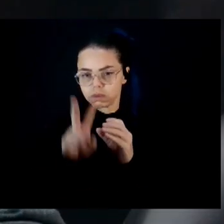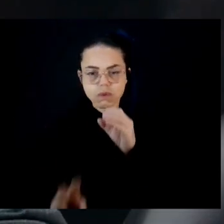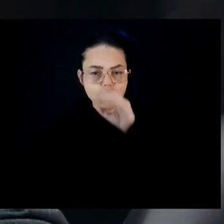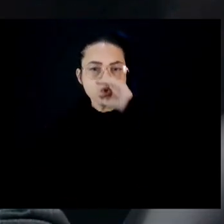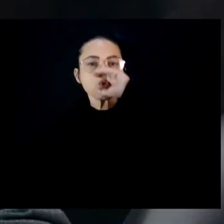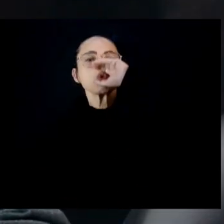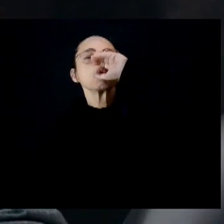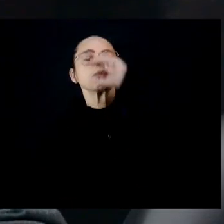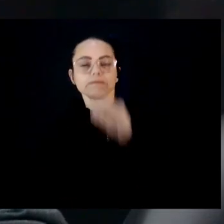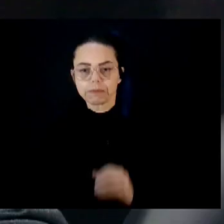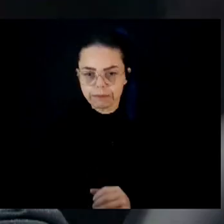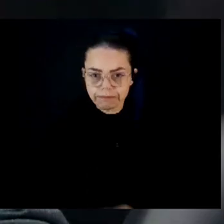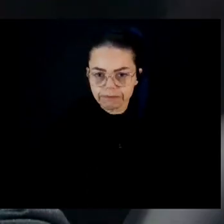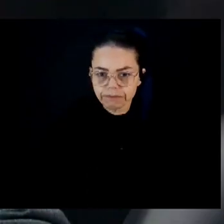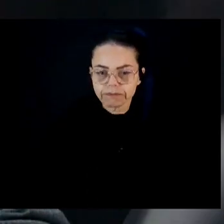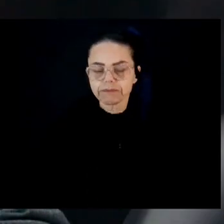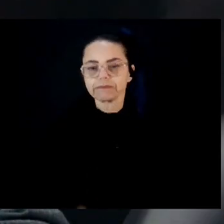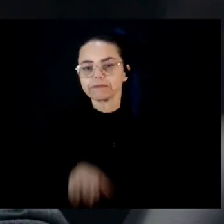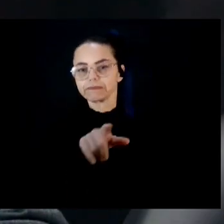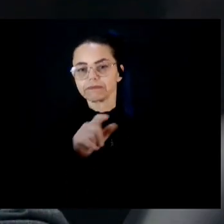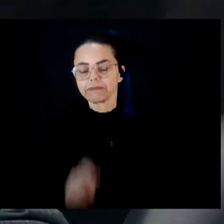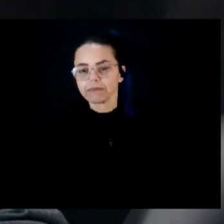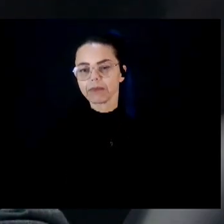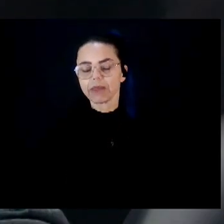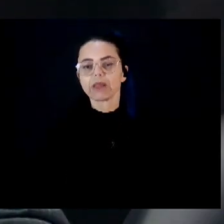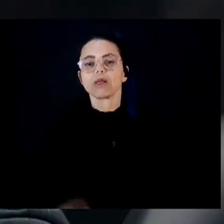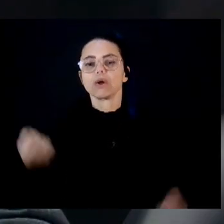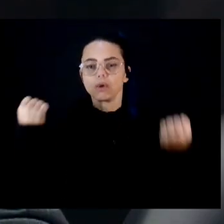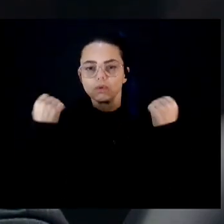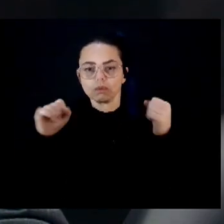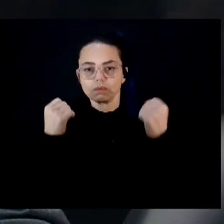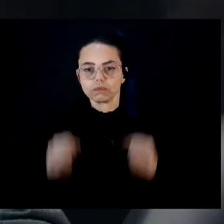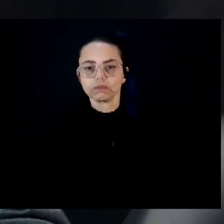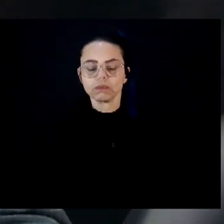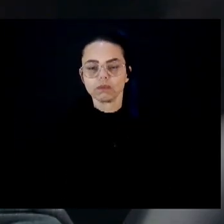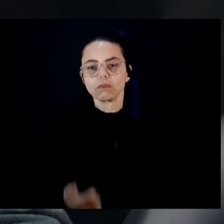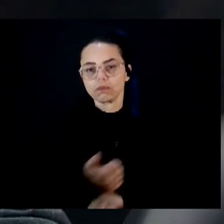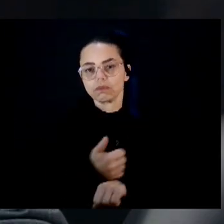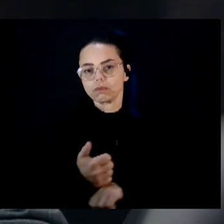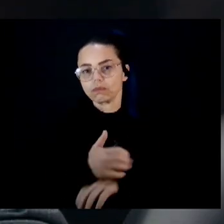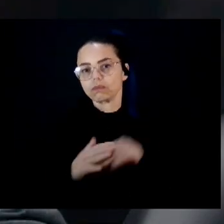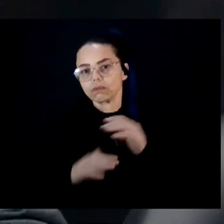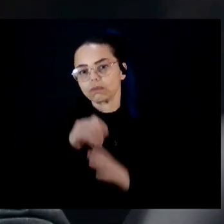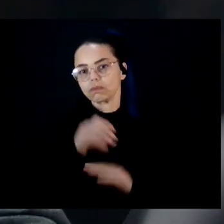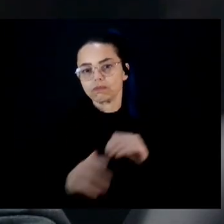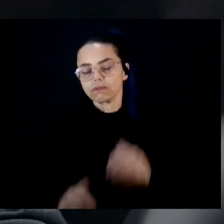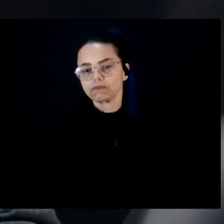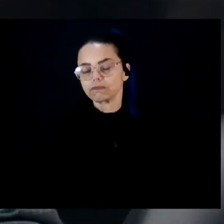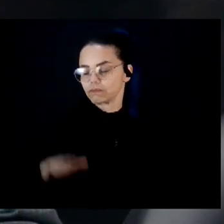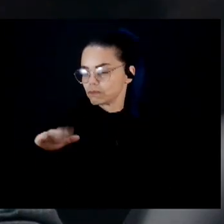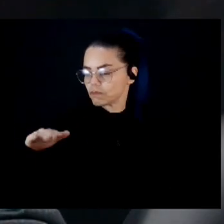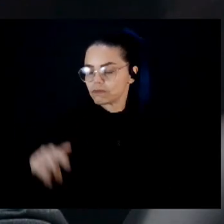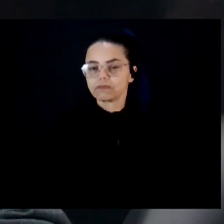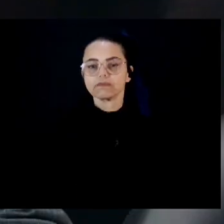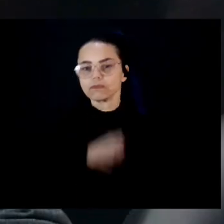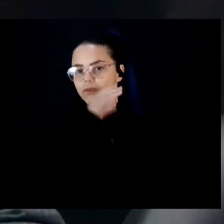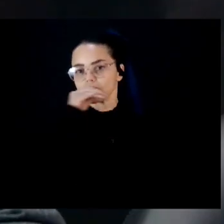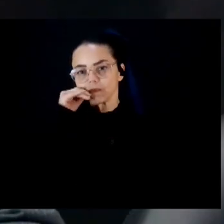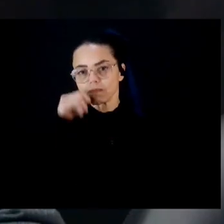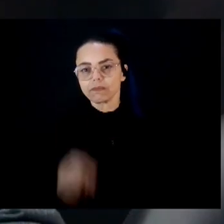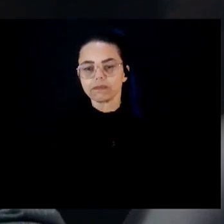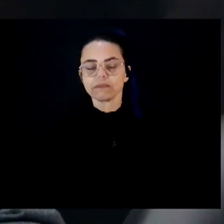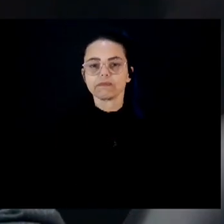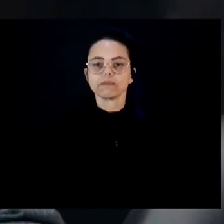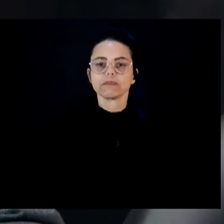né? Antigamente a gente via isso muito mais para atleta amador e profissional. Hoje em dia, cada vez mais crianças, adolescentes,